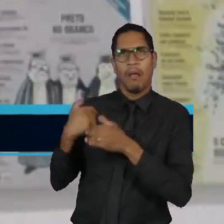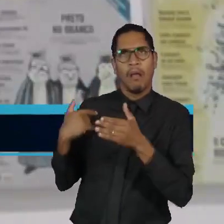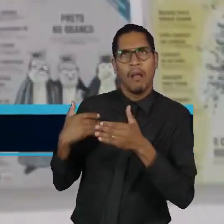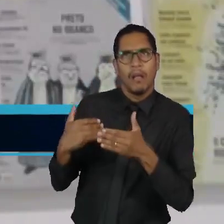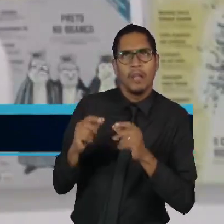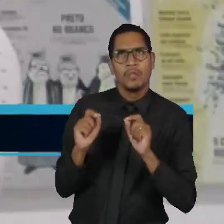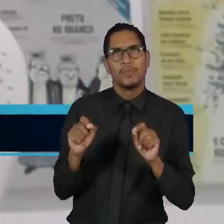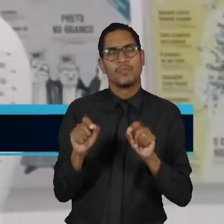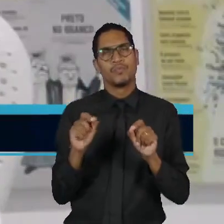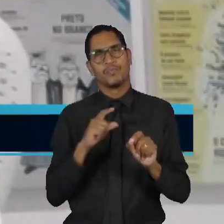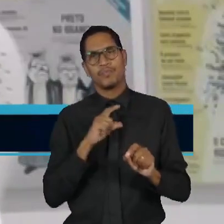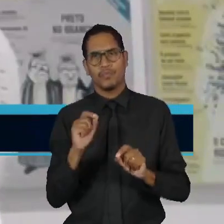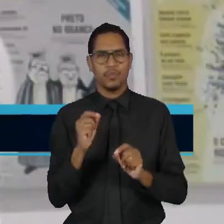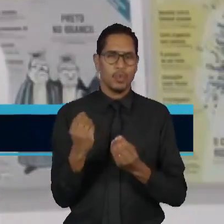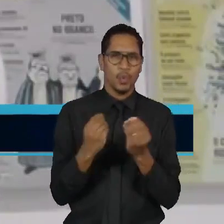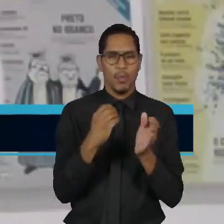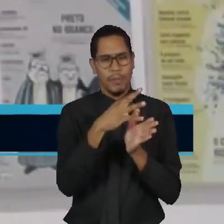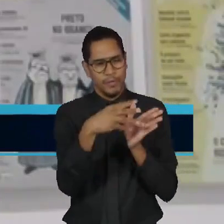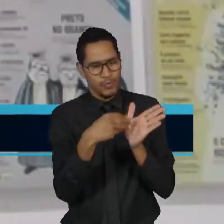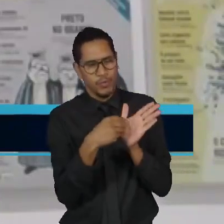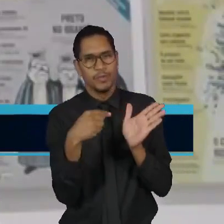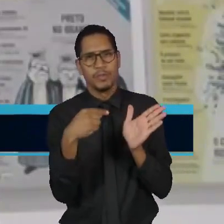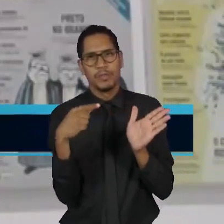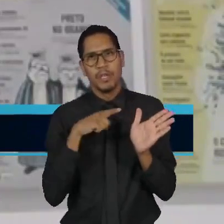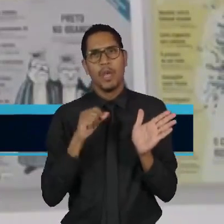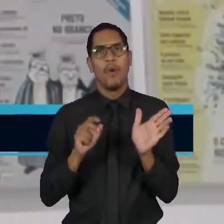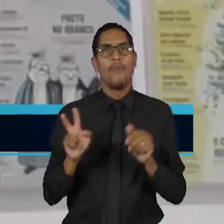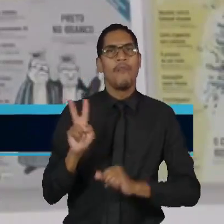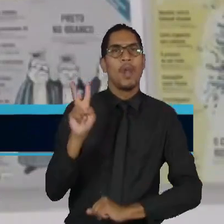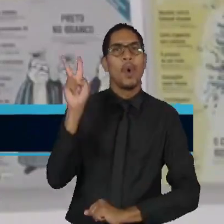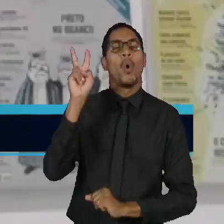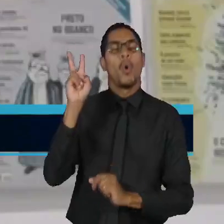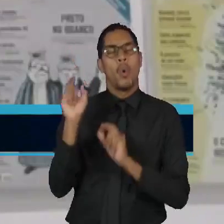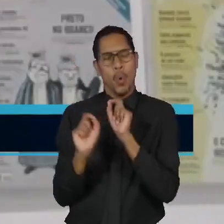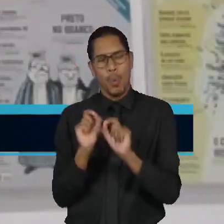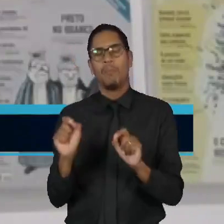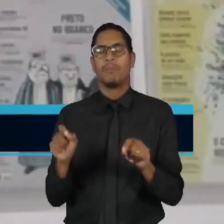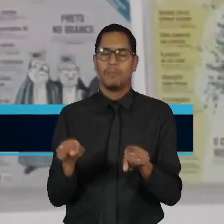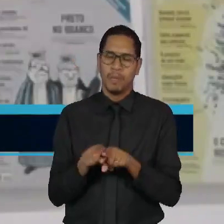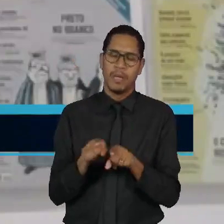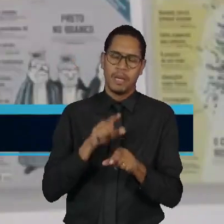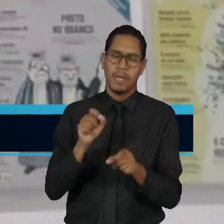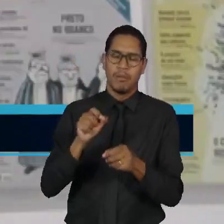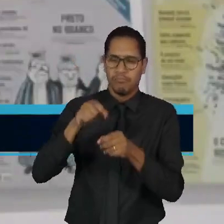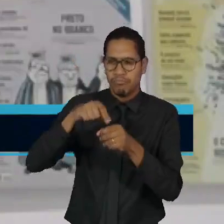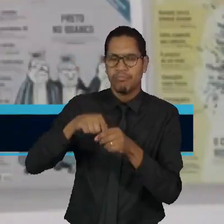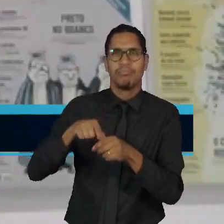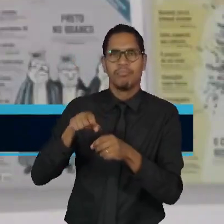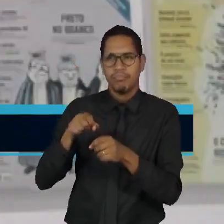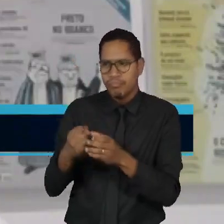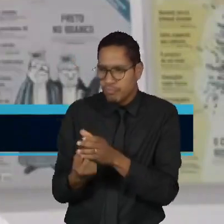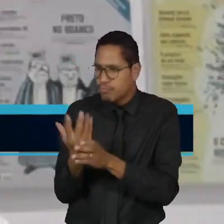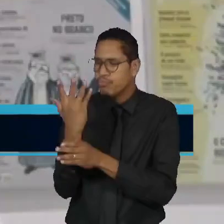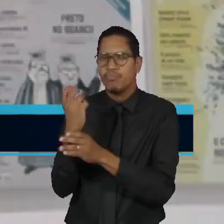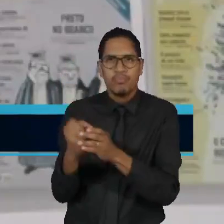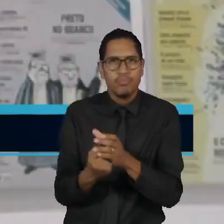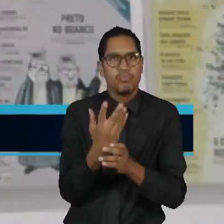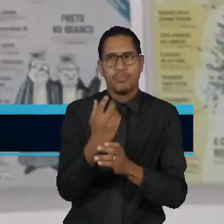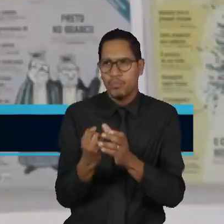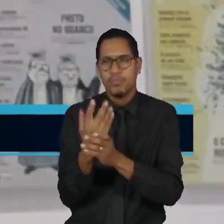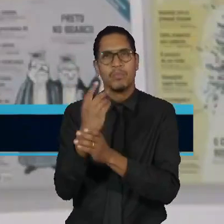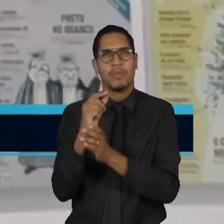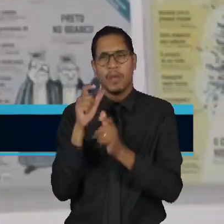como uma cadeia de valor, né? Como uma forma de ocupar o território, o